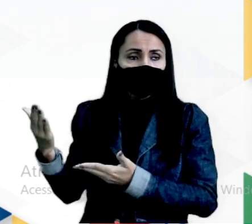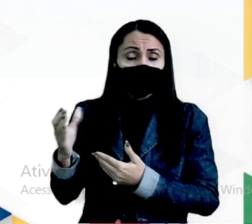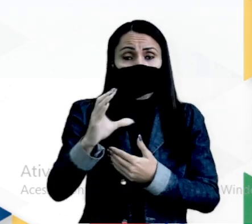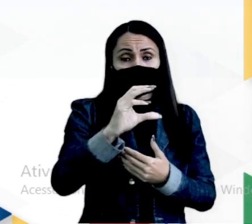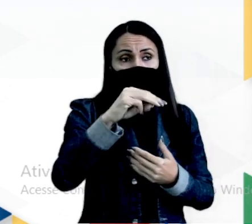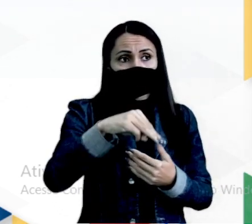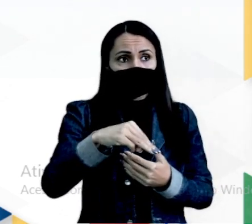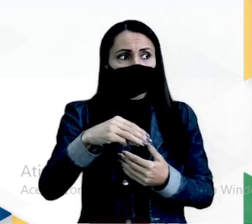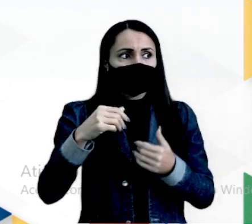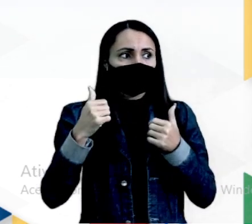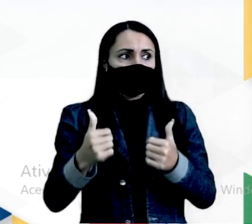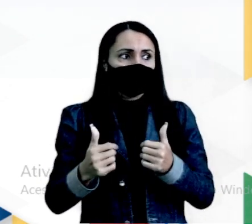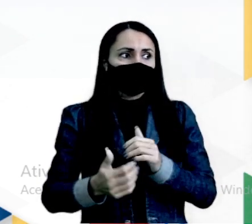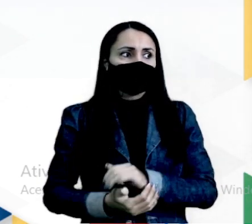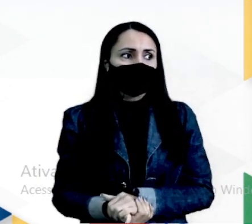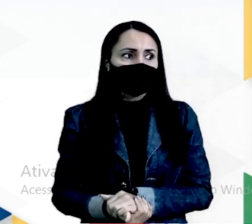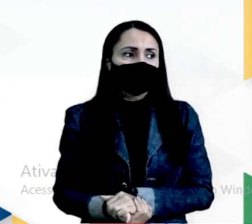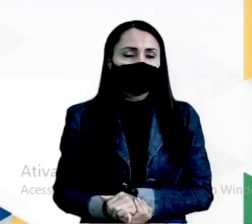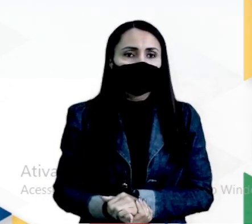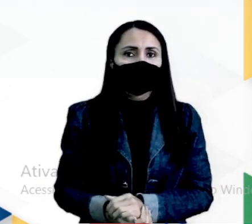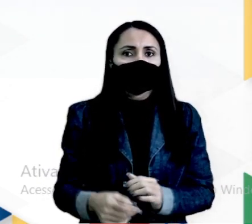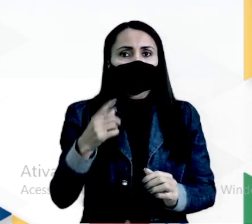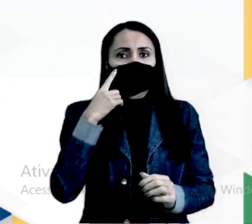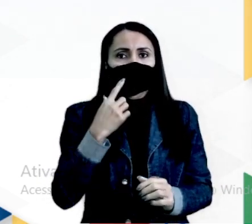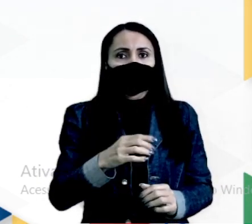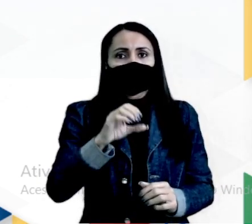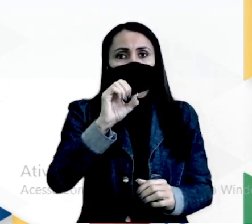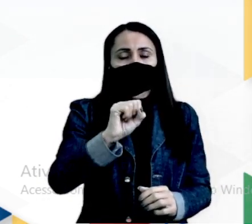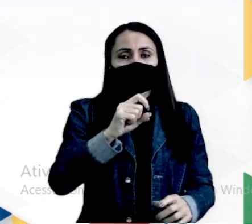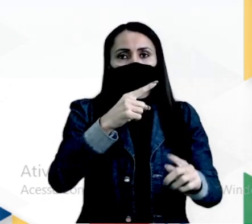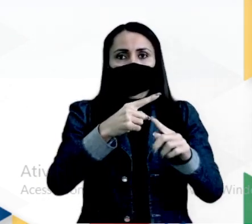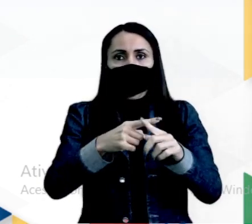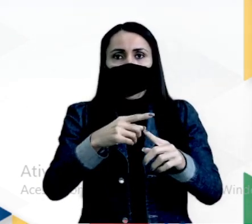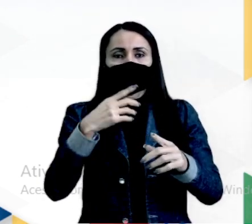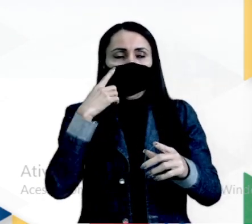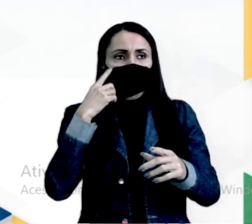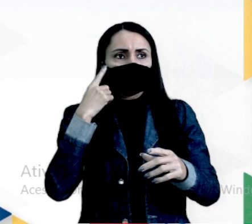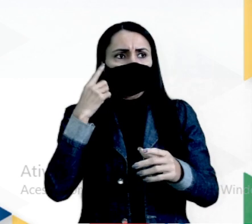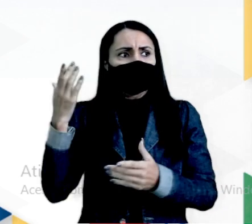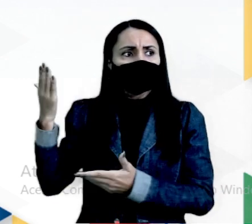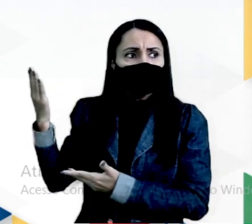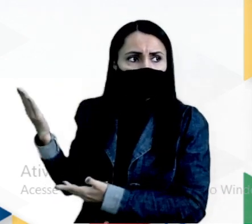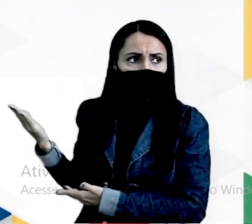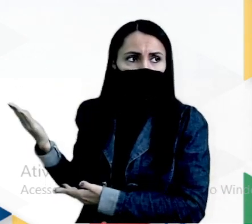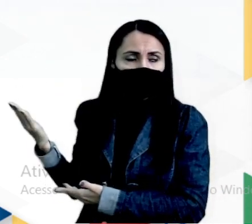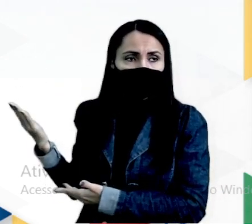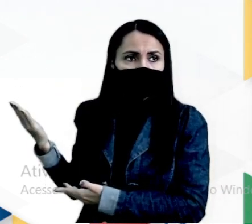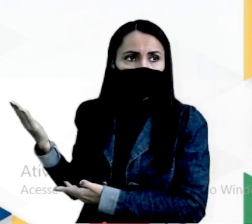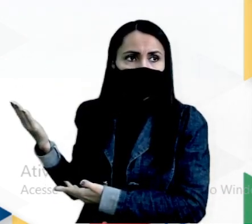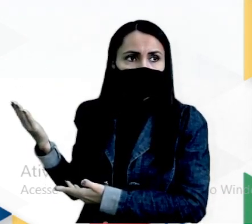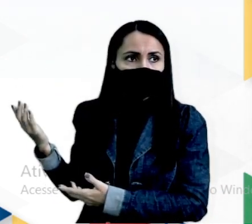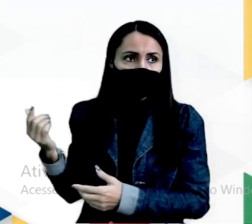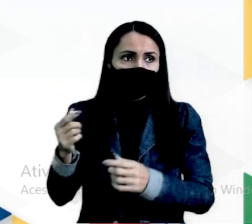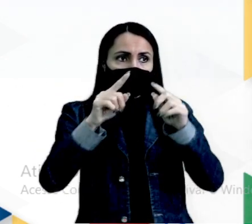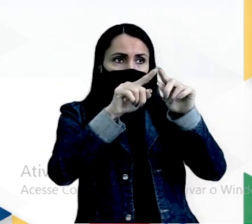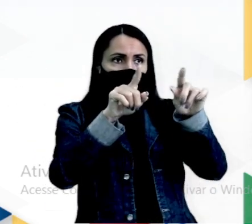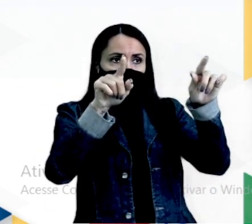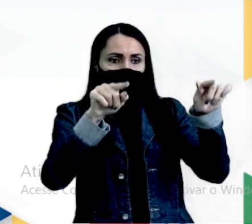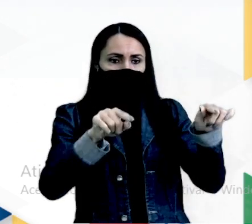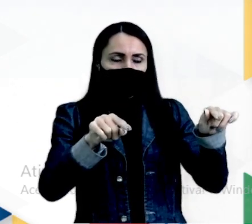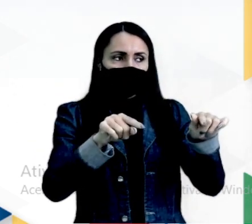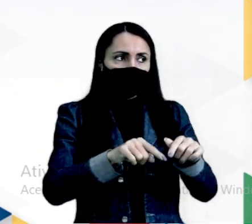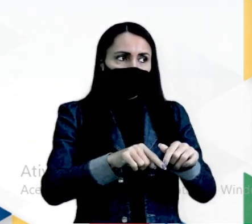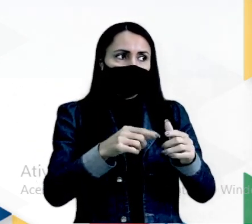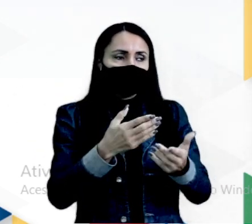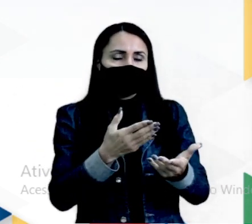lado, tá bom? A figura B contém 8 vezes essa unidade. Tá aí na imagem, tá vendo aí comigo? Um quadradinho de 1 centímetro